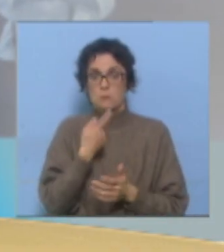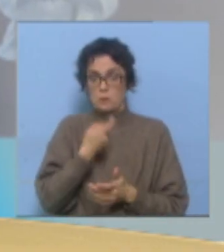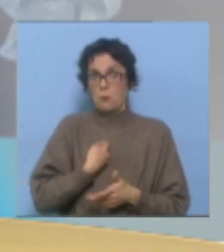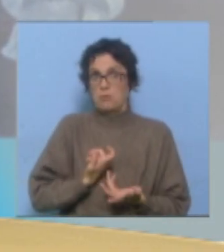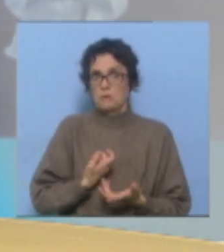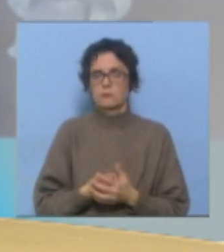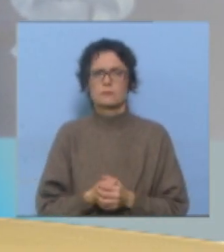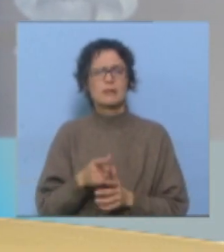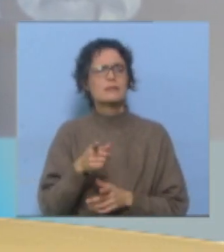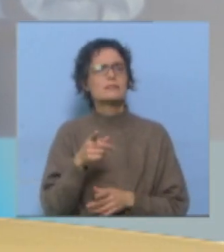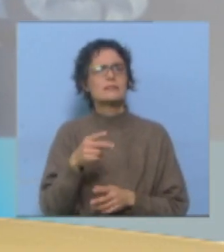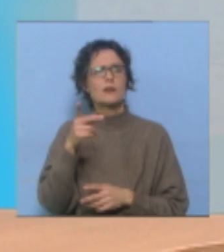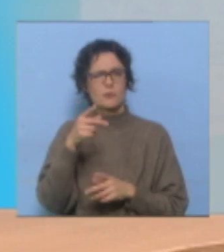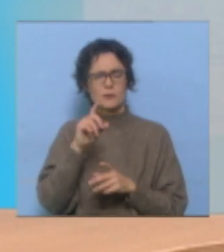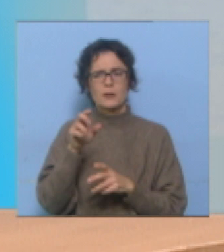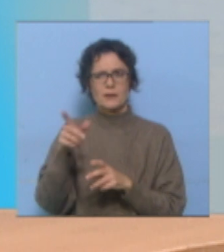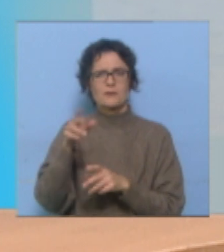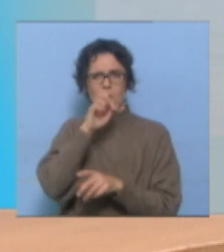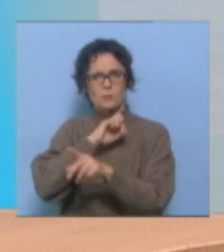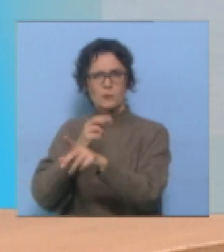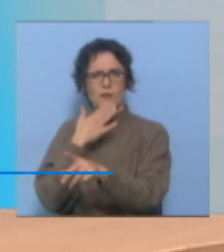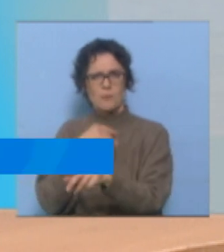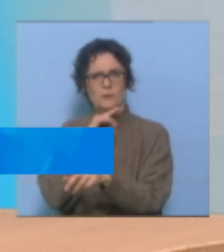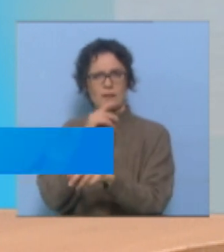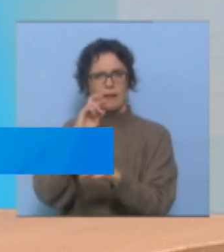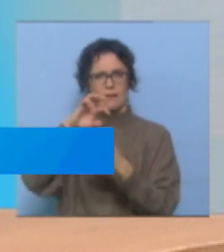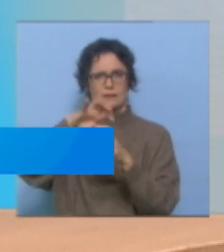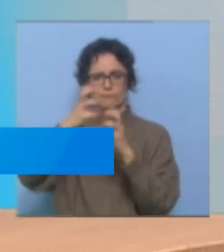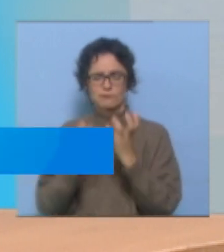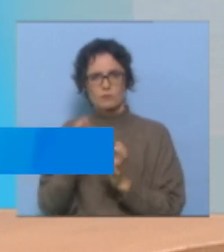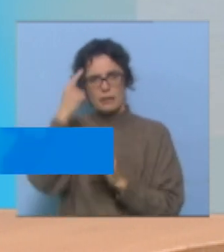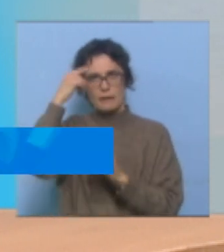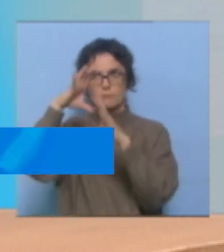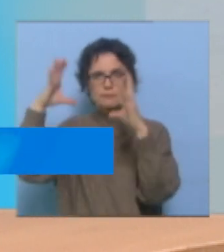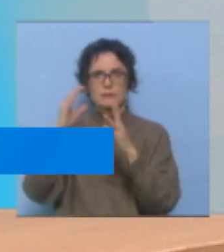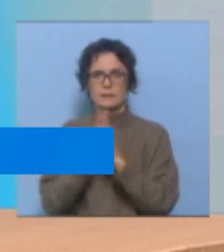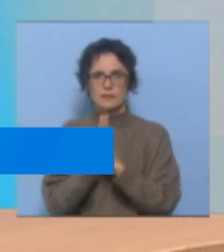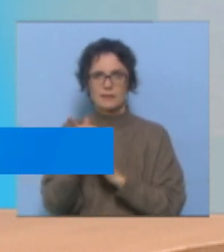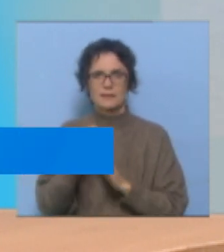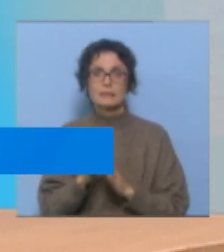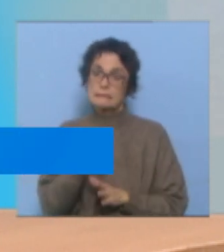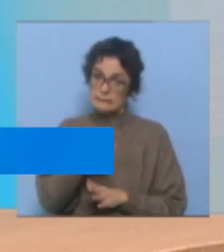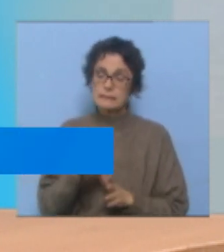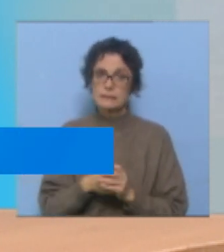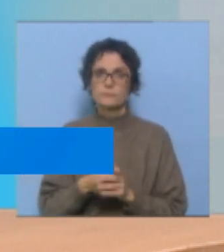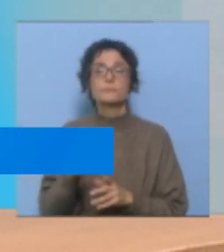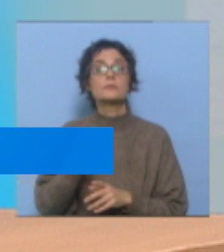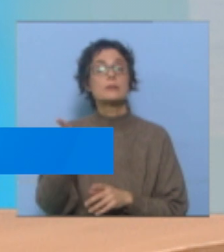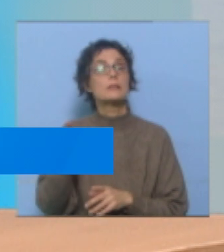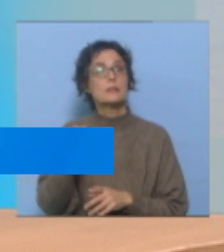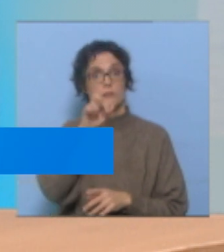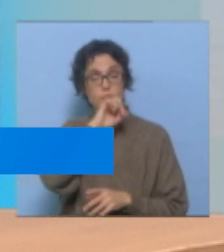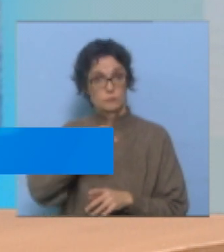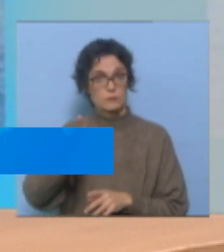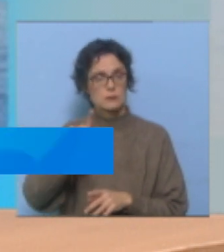que tinha. Sim, e outra coisa que é importante é que deu um lugar aos leigos